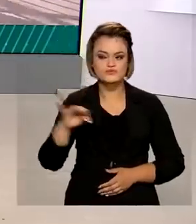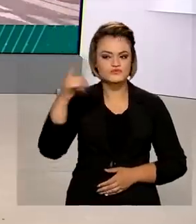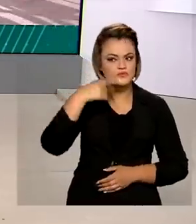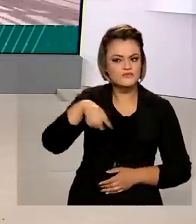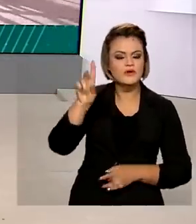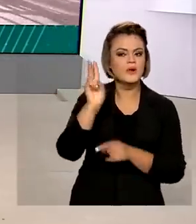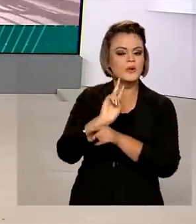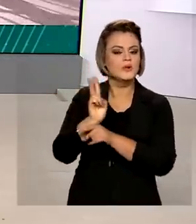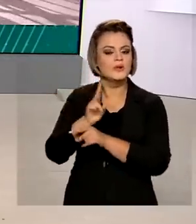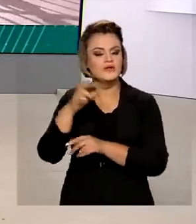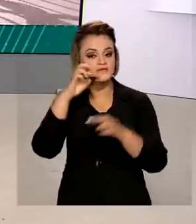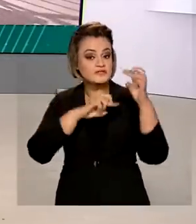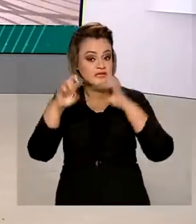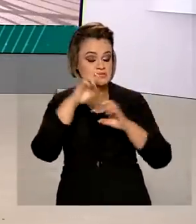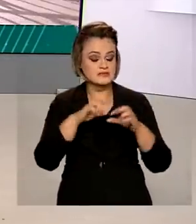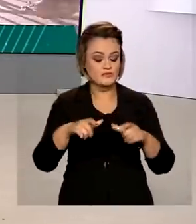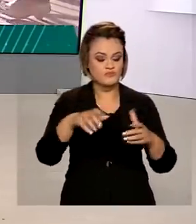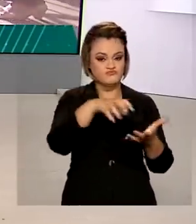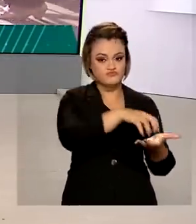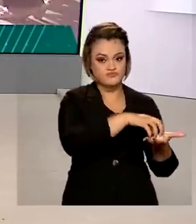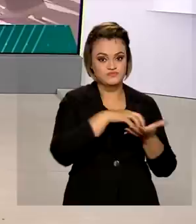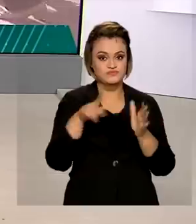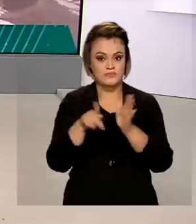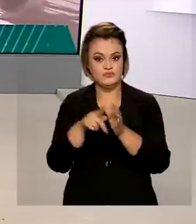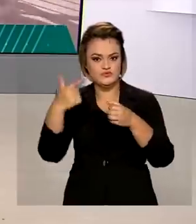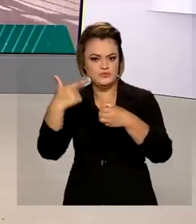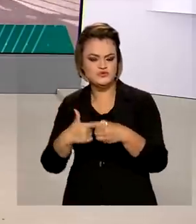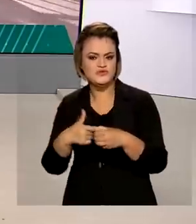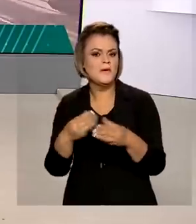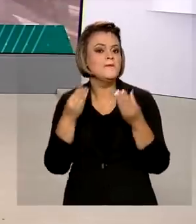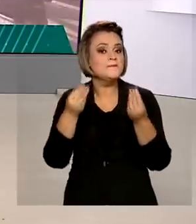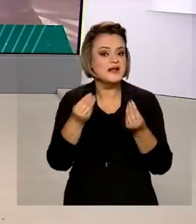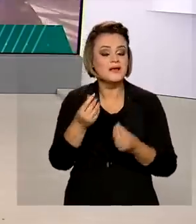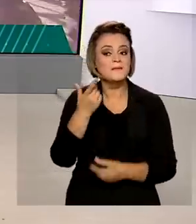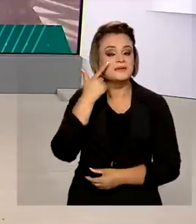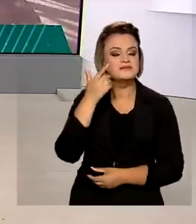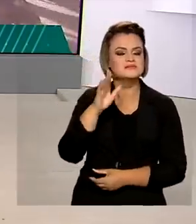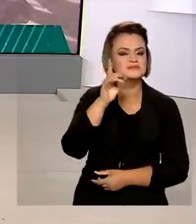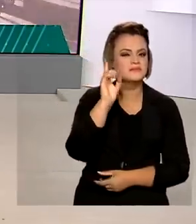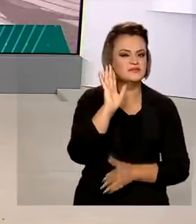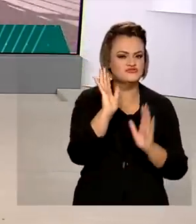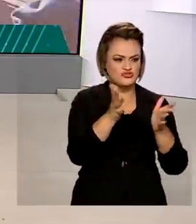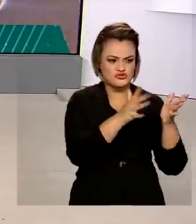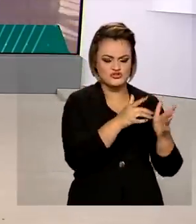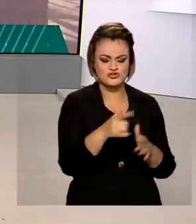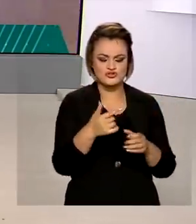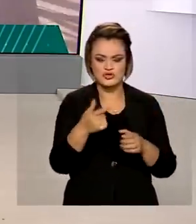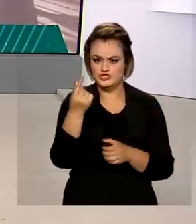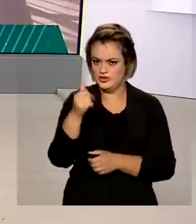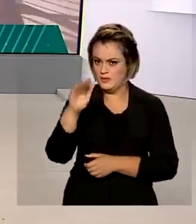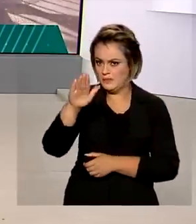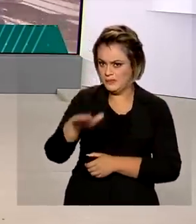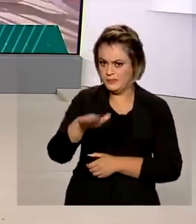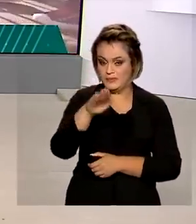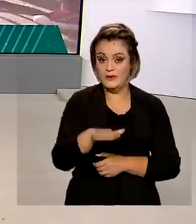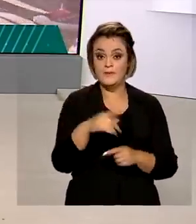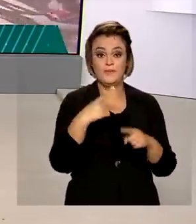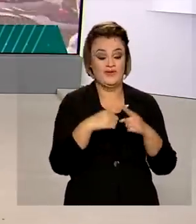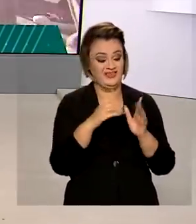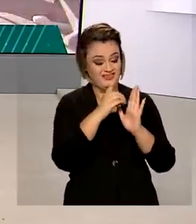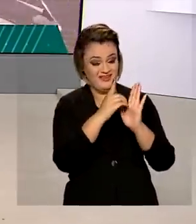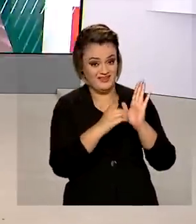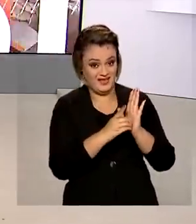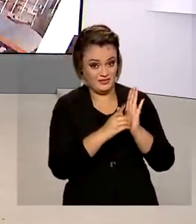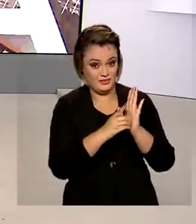a fiscalizar postos de combustíveis. Os fiscais vão verificar se está sendo cumprido o decreto que determina que os